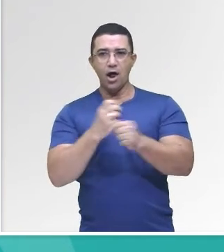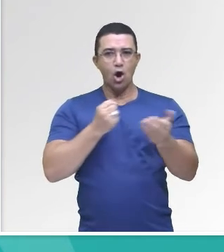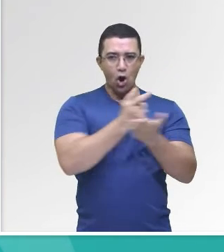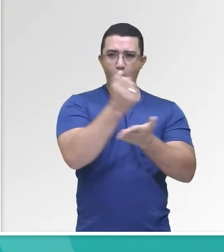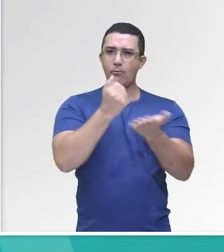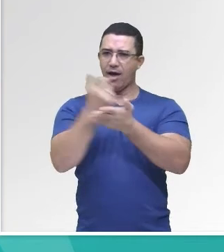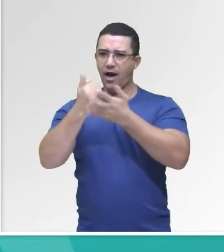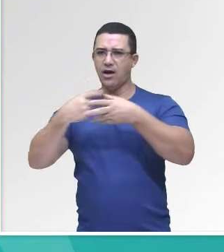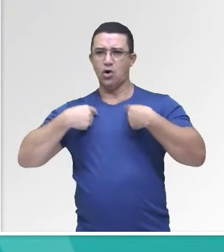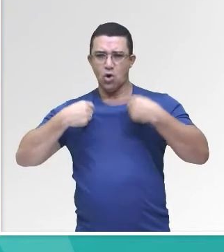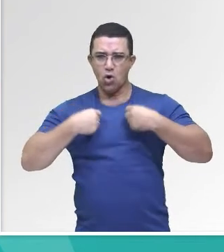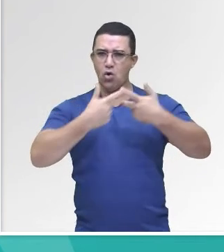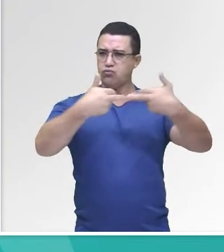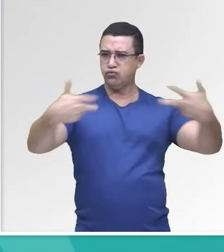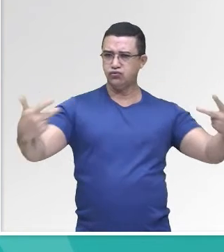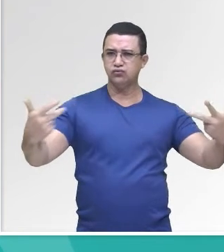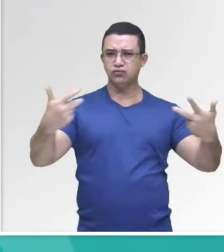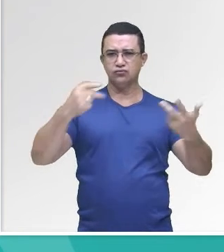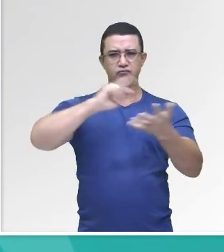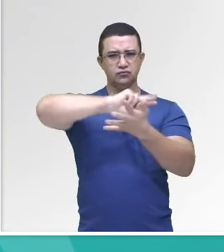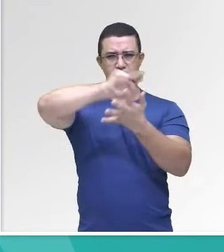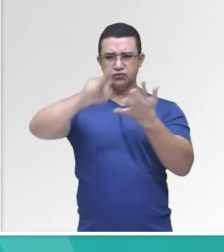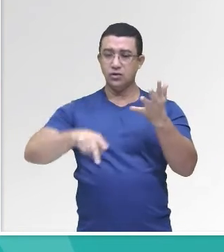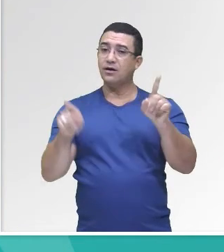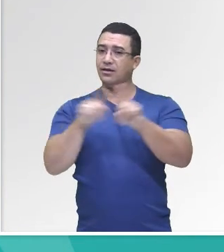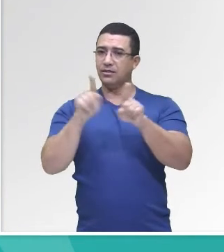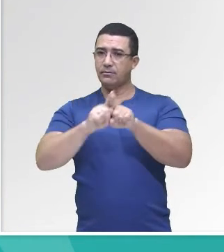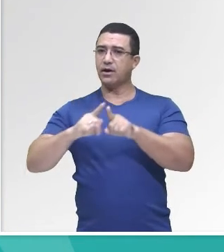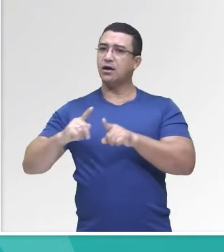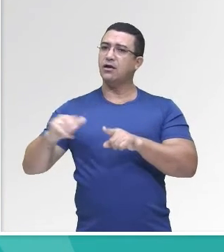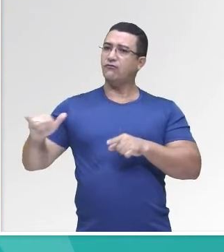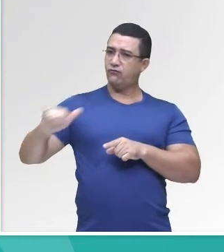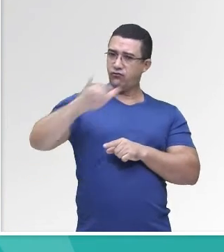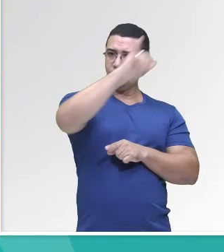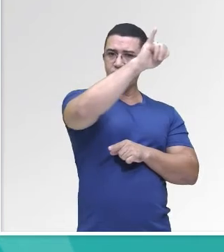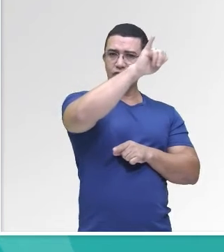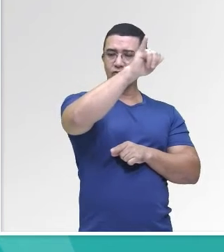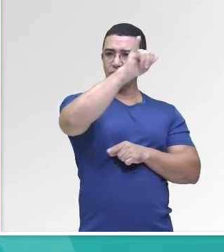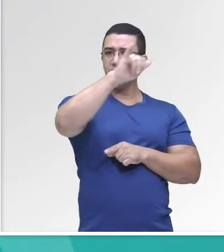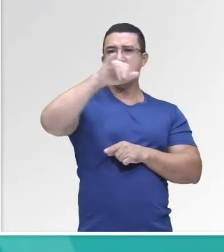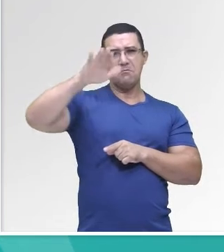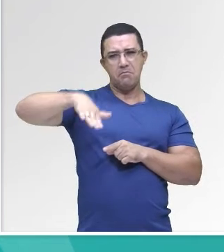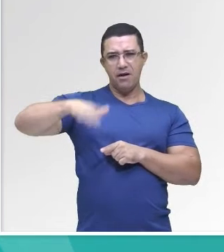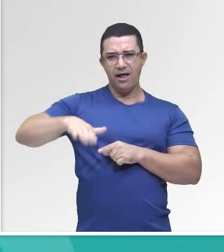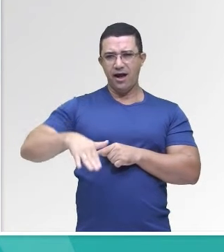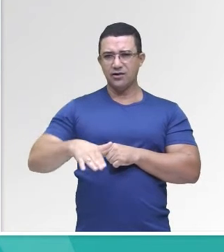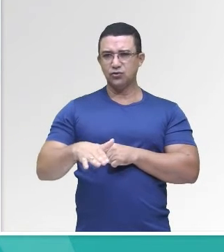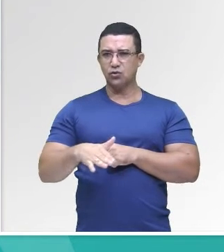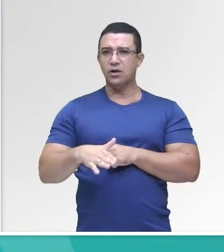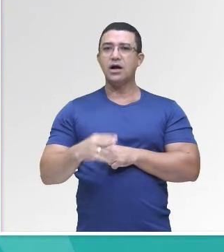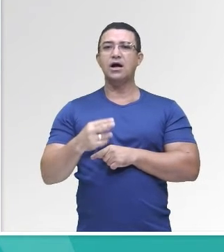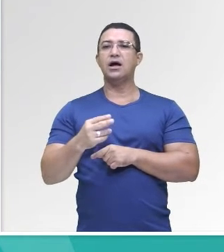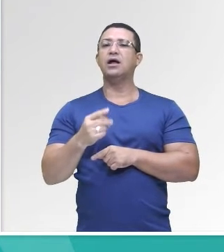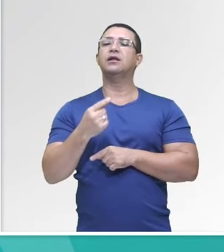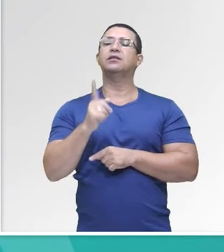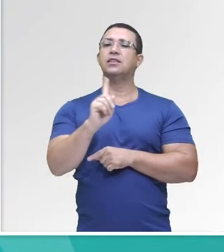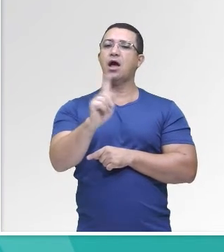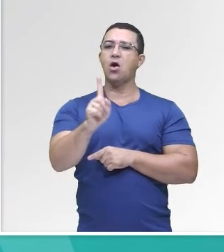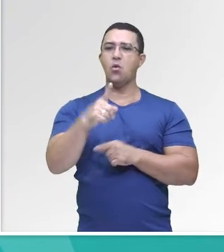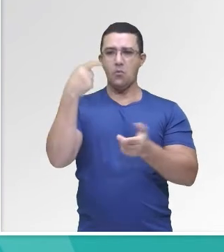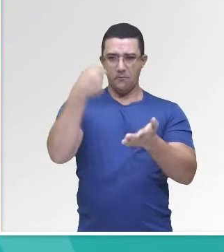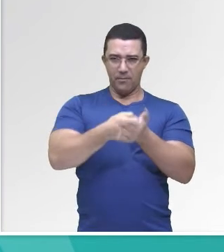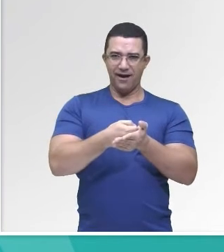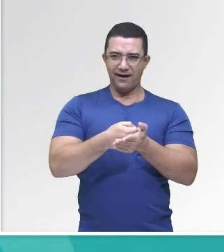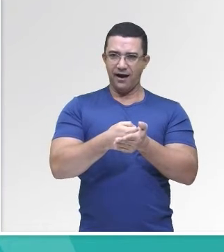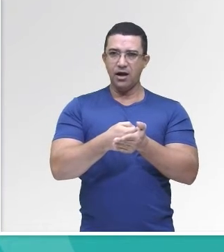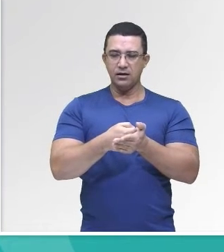indumentaria, comprarmos vuelos em temporada baja para não pagar excessos,